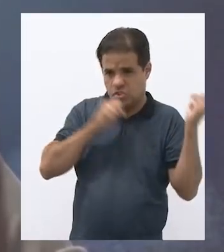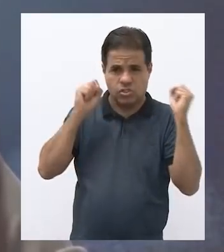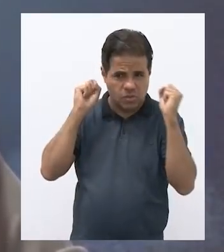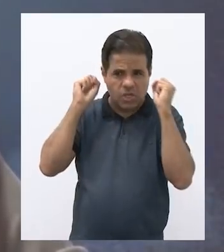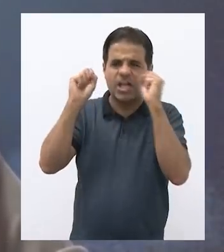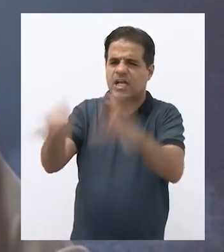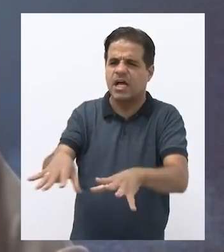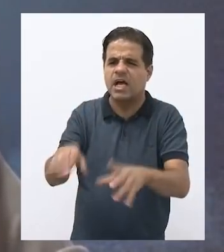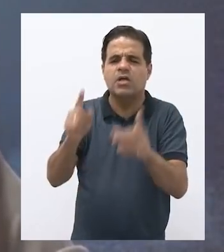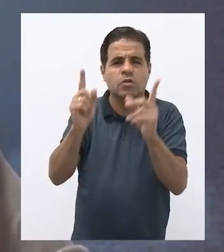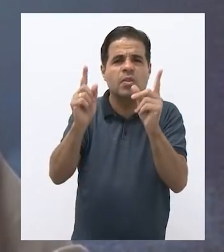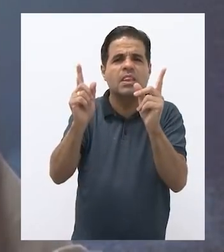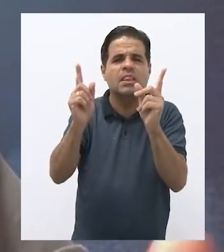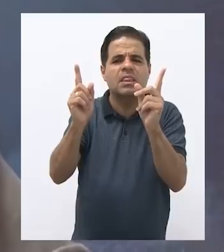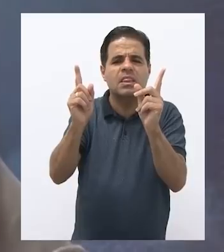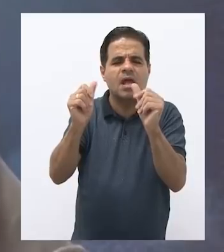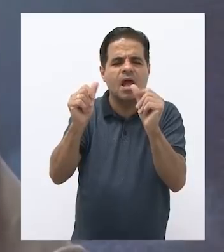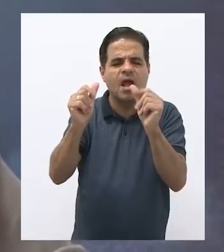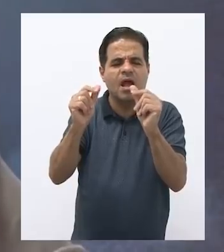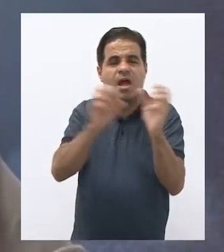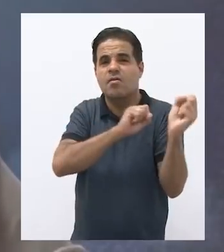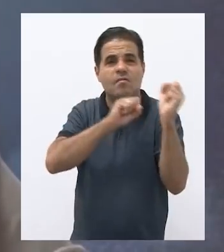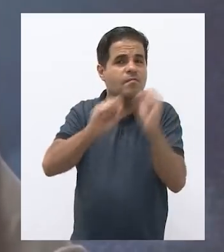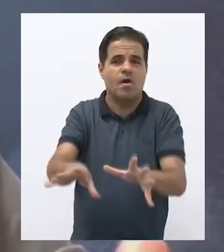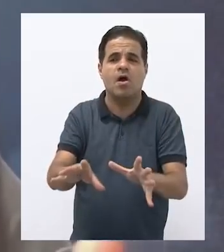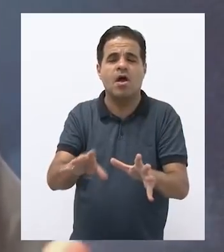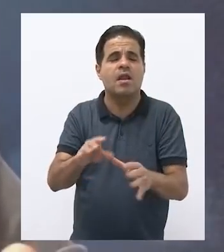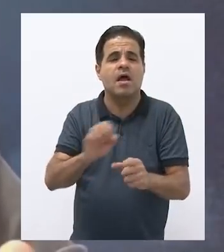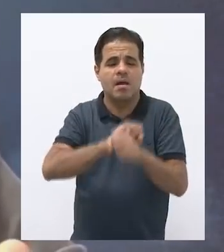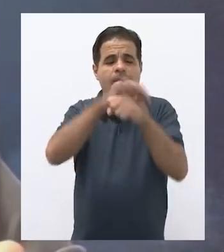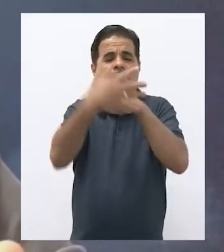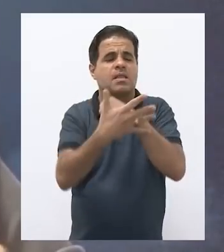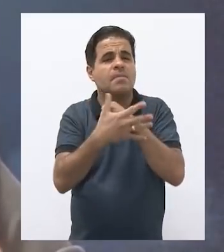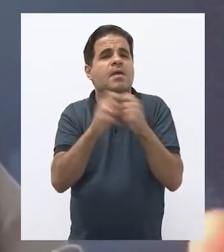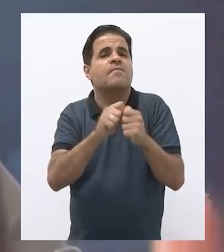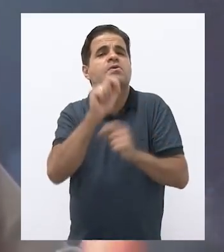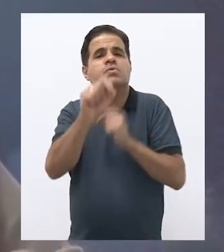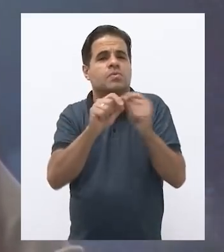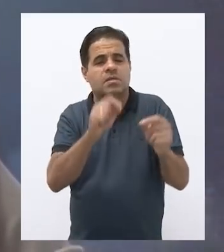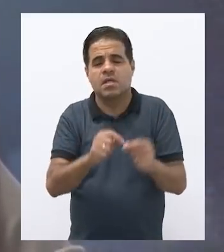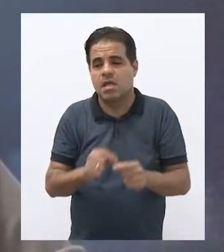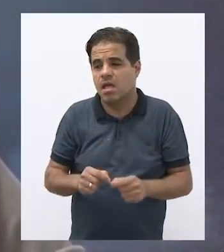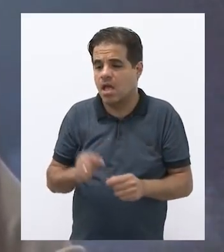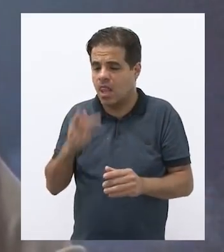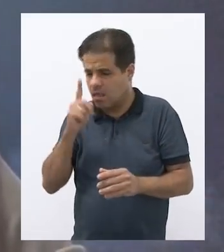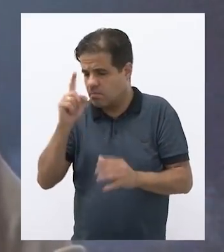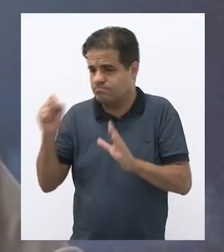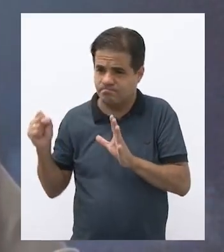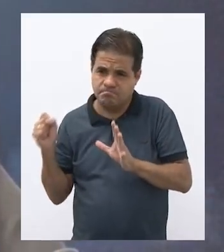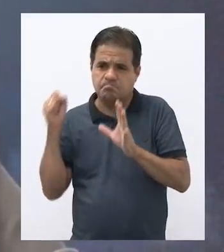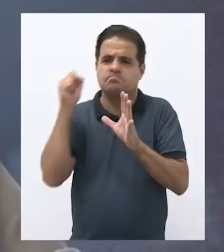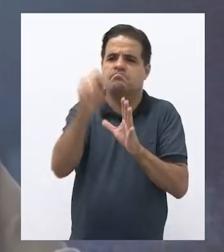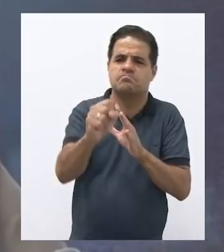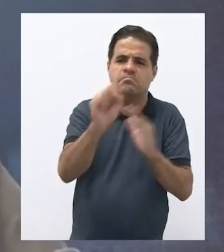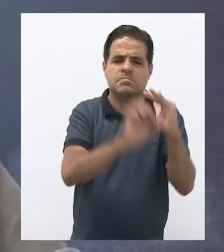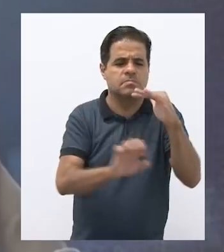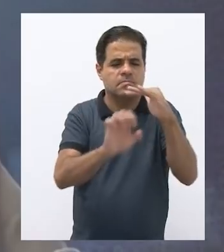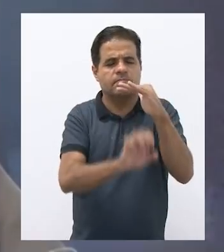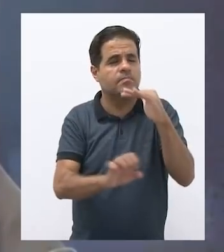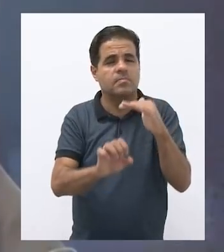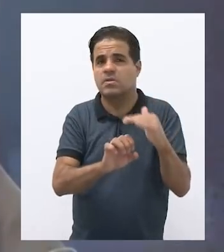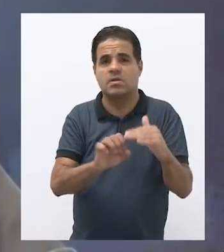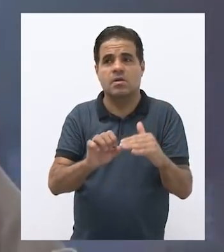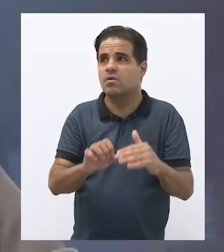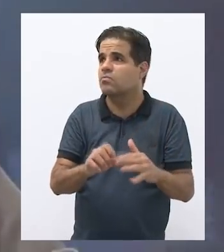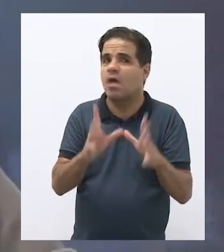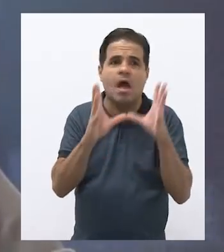fora. E o que a pandemia fez? Ela lançou as empresas que não